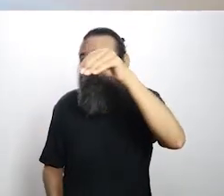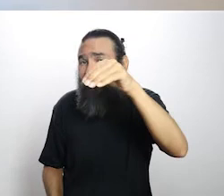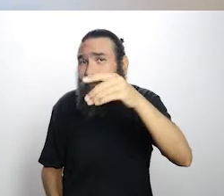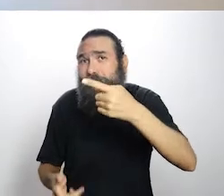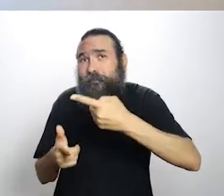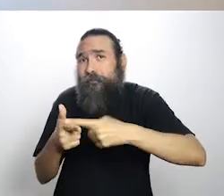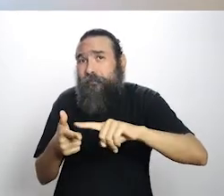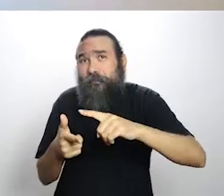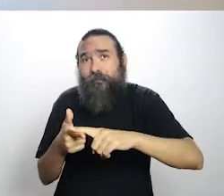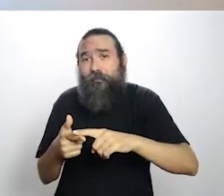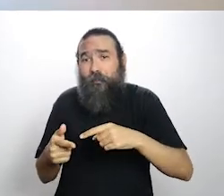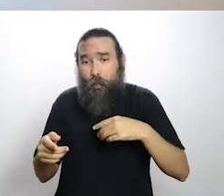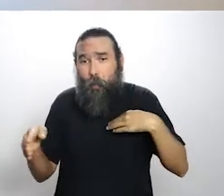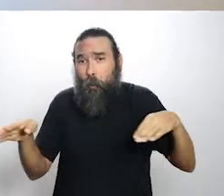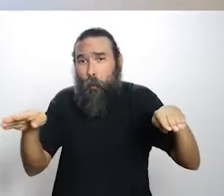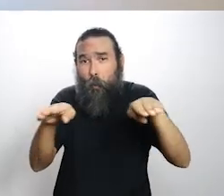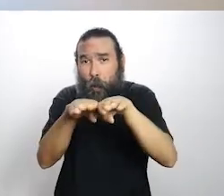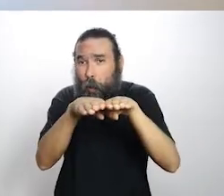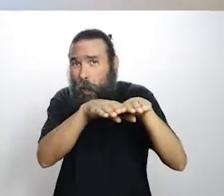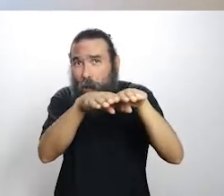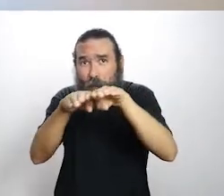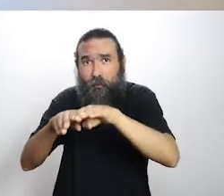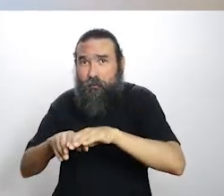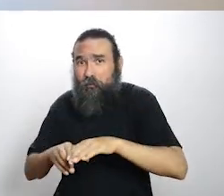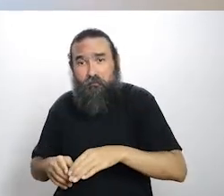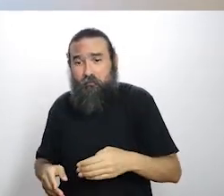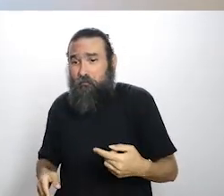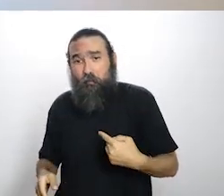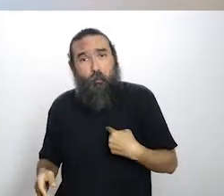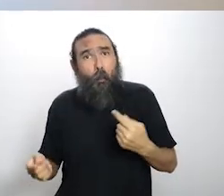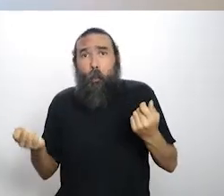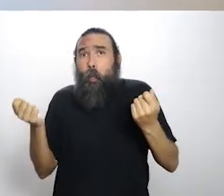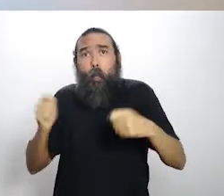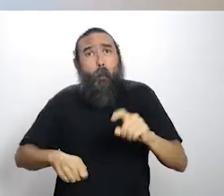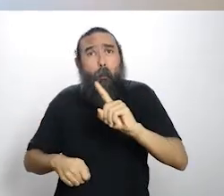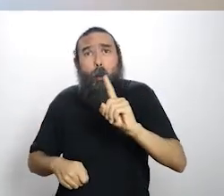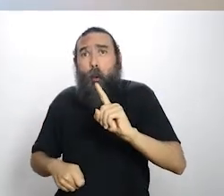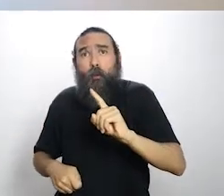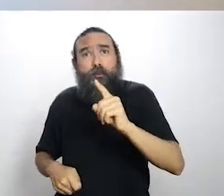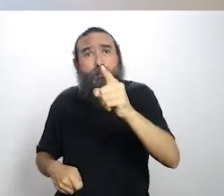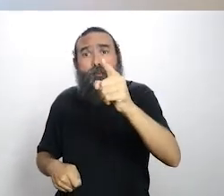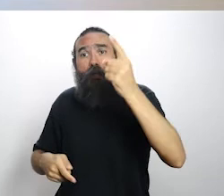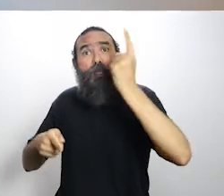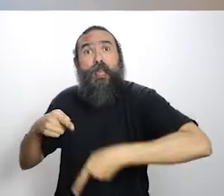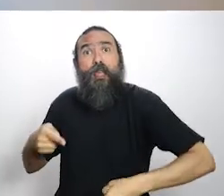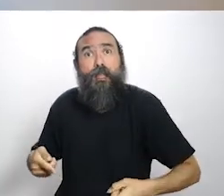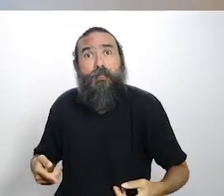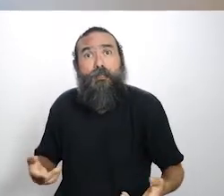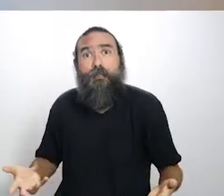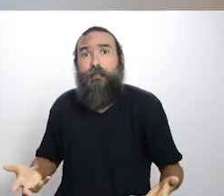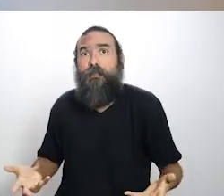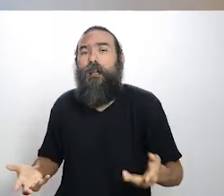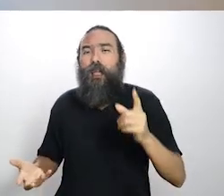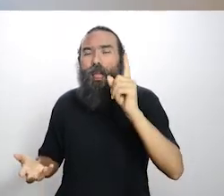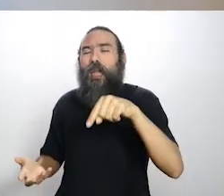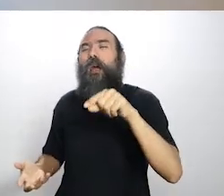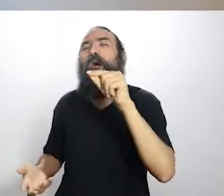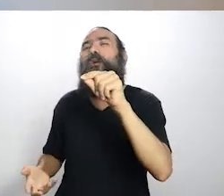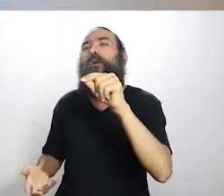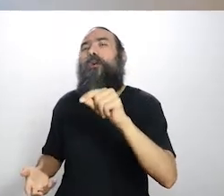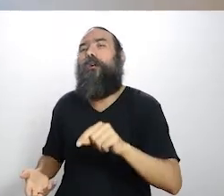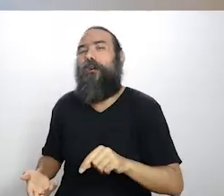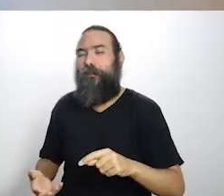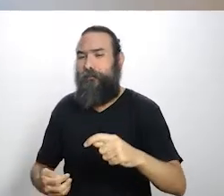vai entendendo que é mais uma pegadinha. É mais uma pegadinha. Aonde tudo